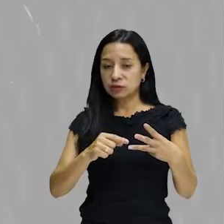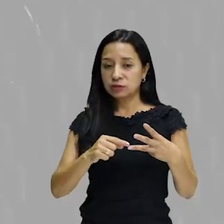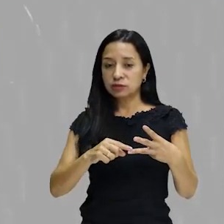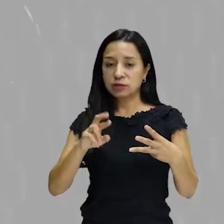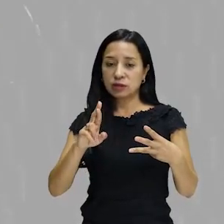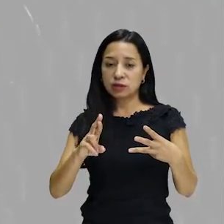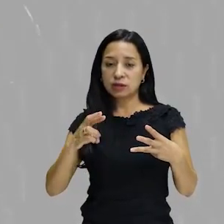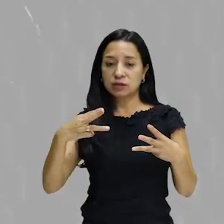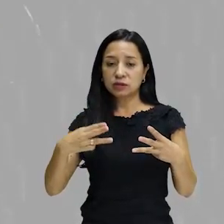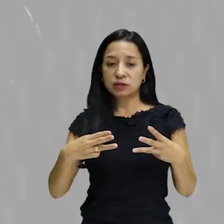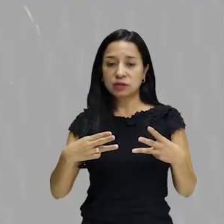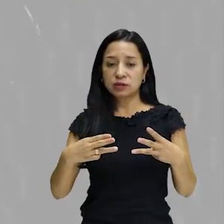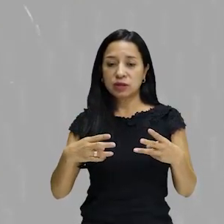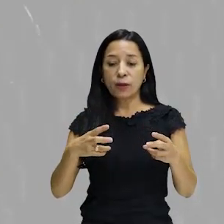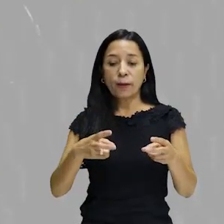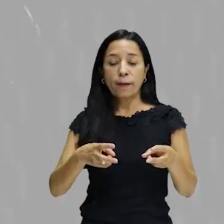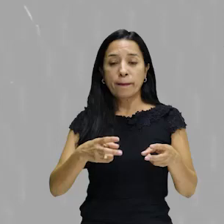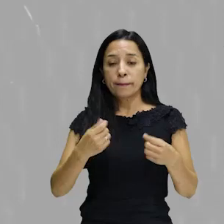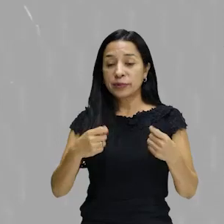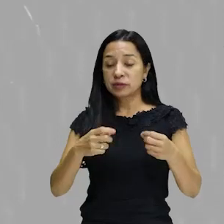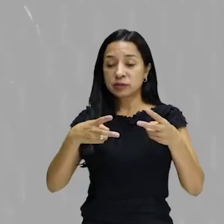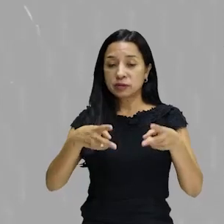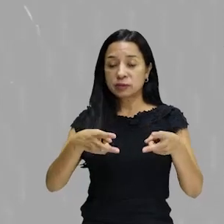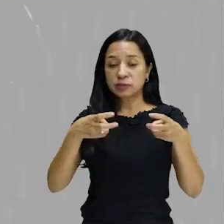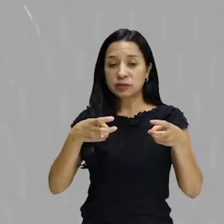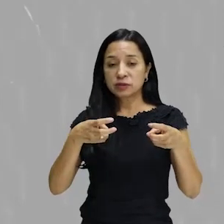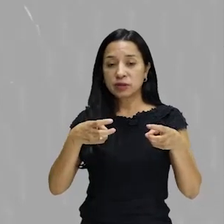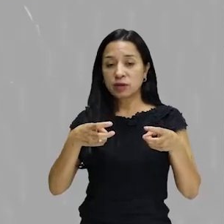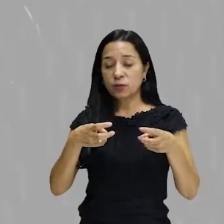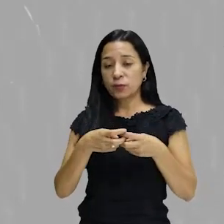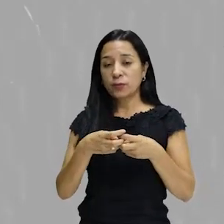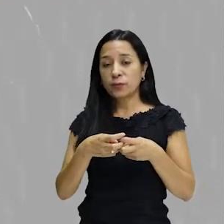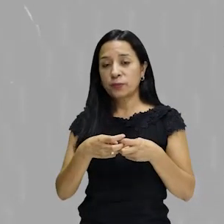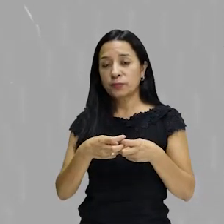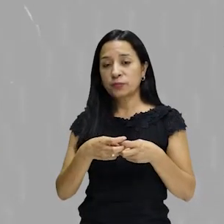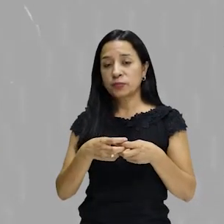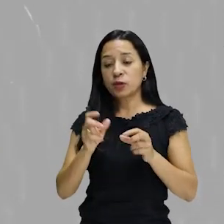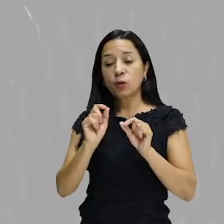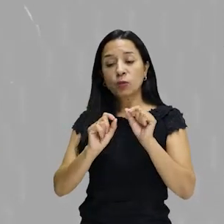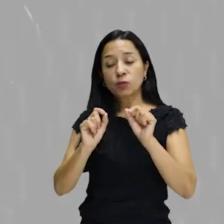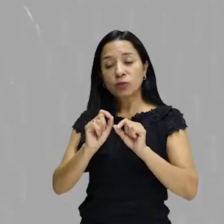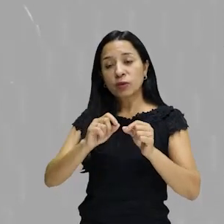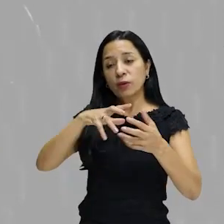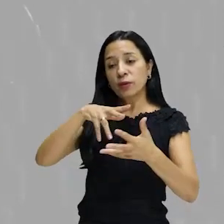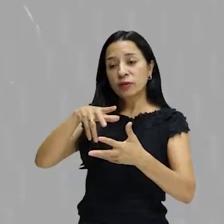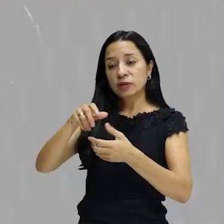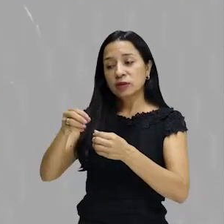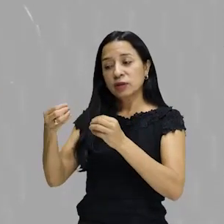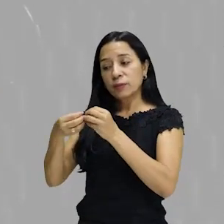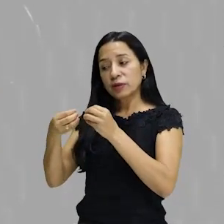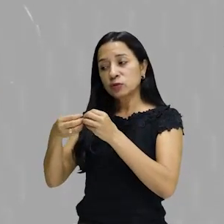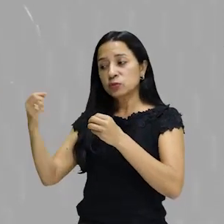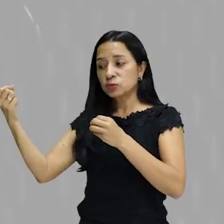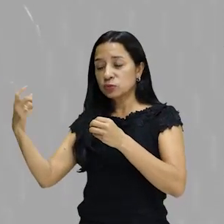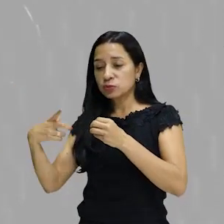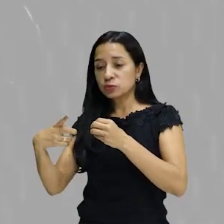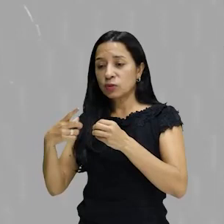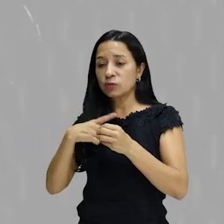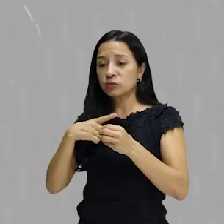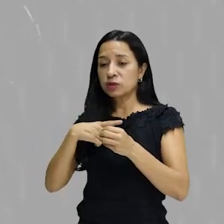seguinte, que aqueles planetas que estão mais próximos do Sol, eles vão ter um tempo de revolução